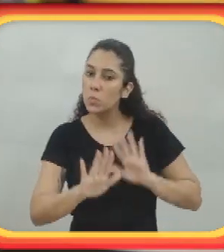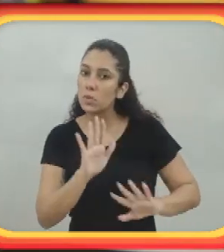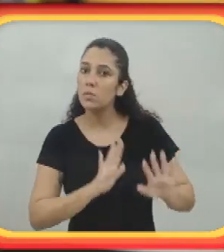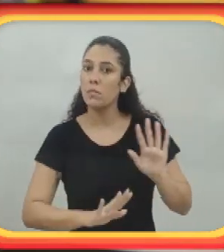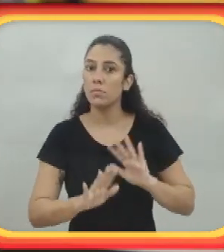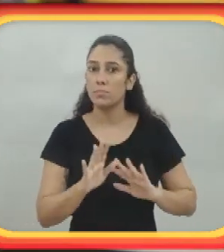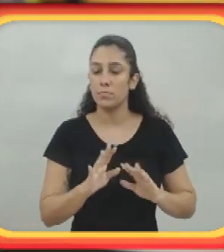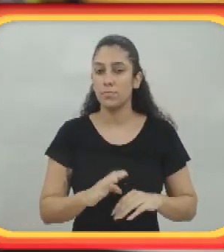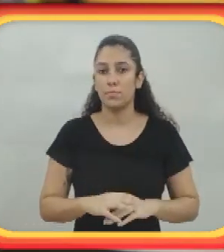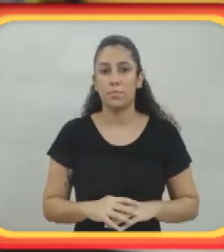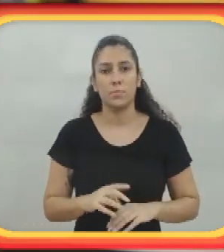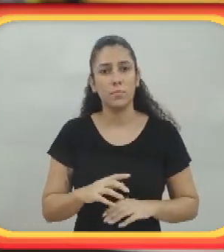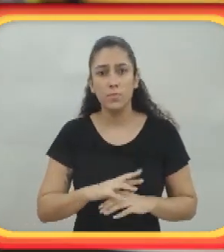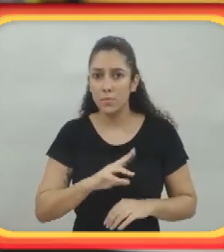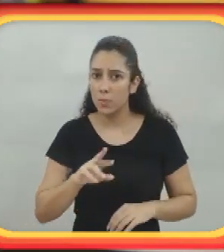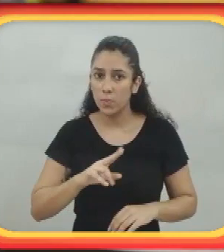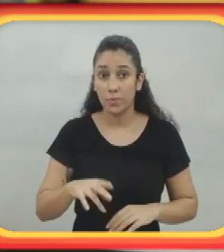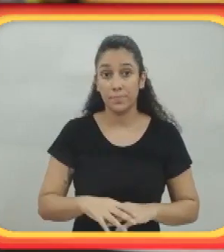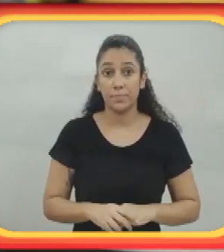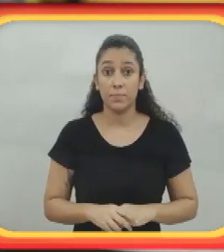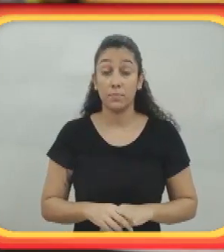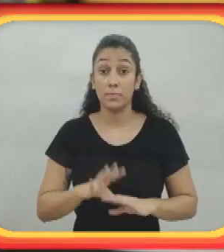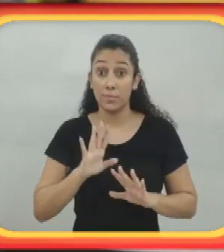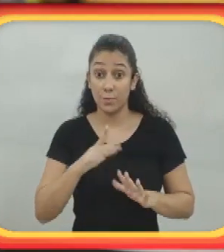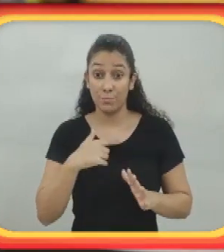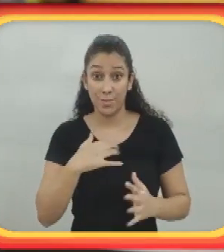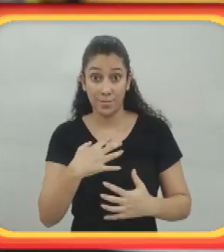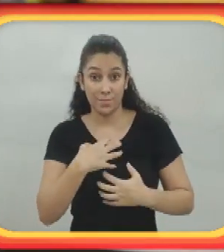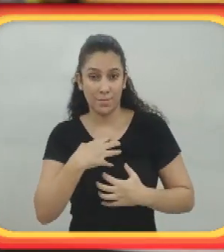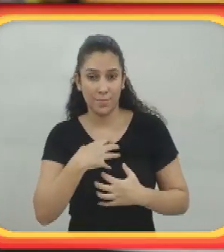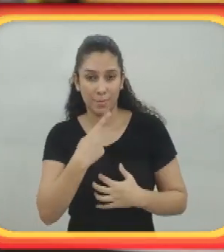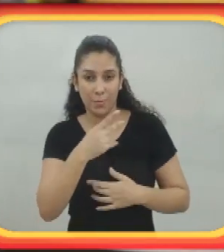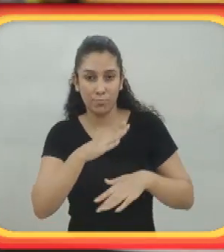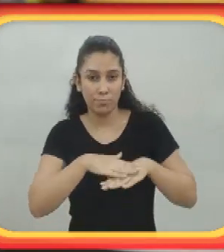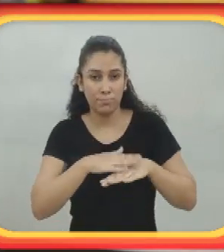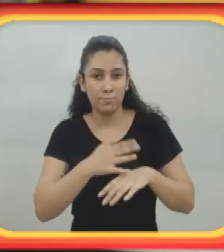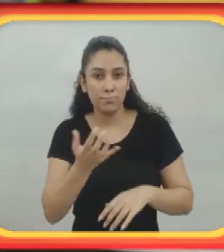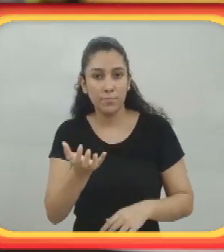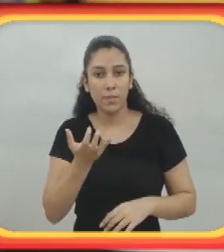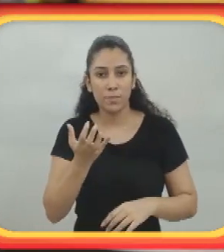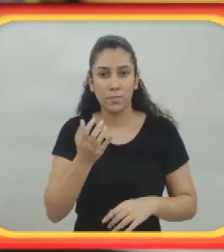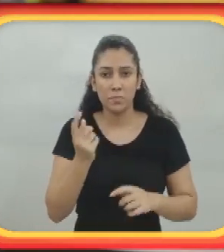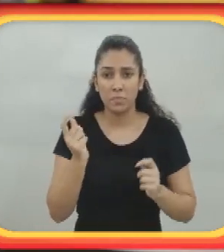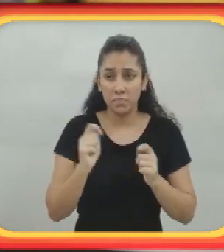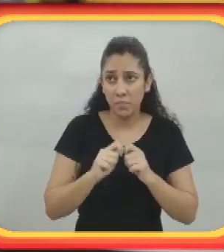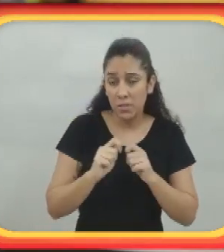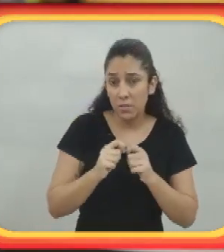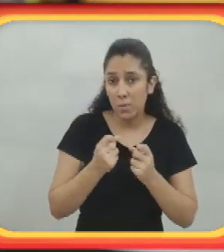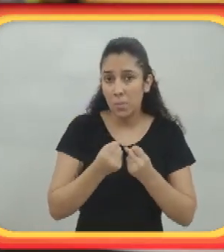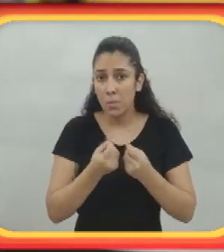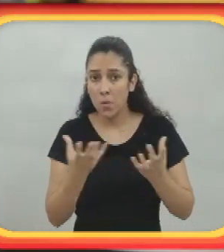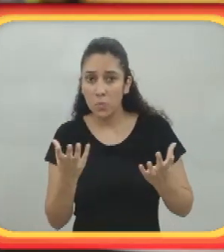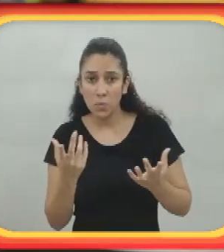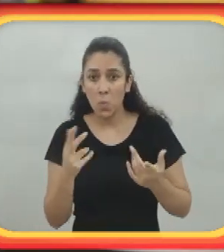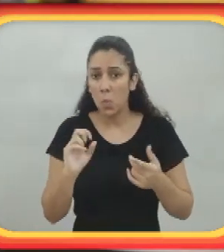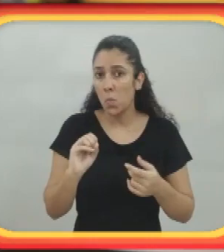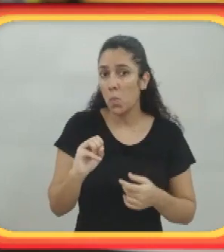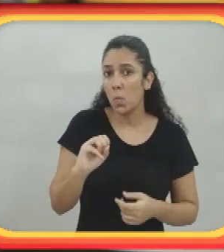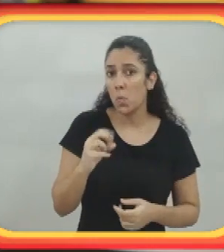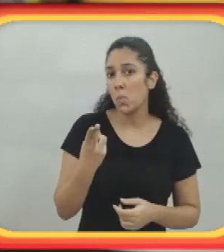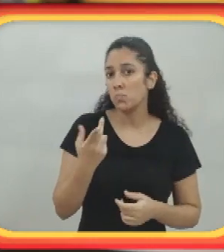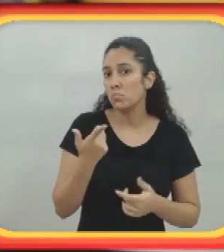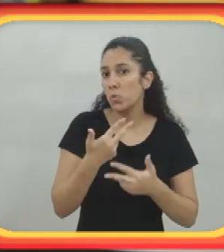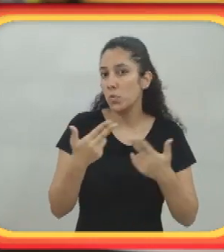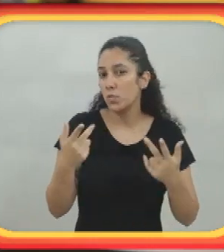isso. Se preserva, toma cuidado. Não. O sentimento de